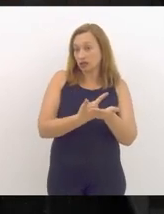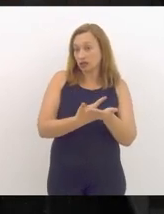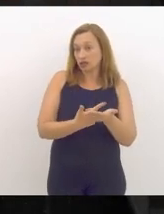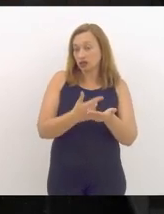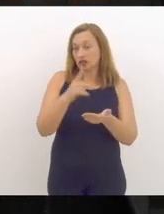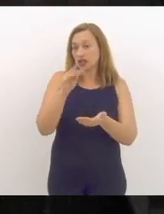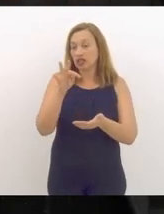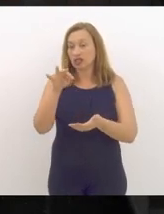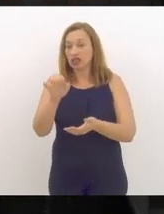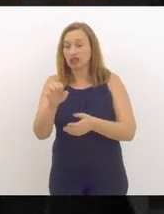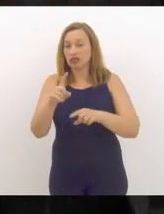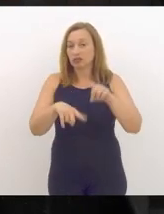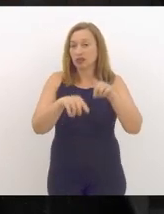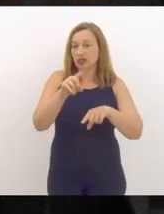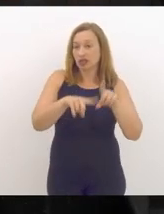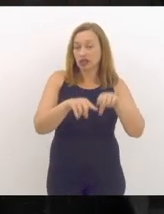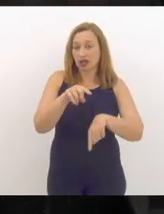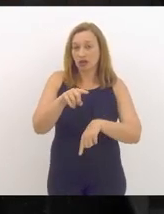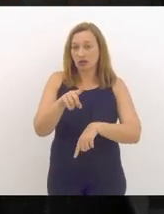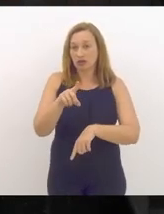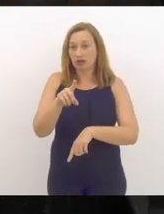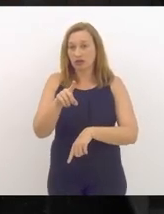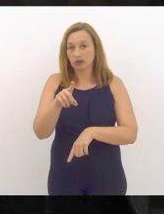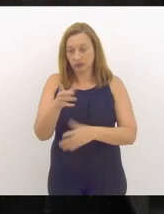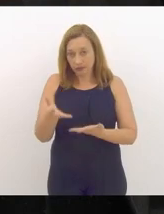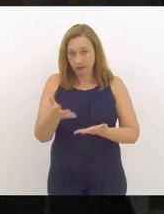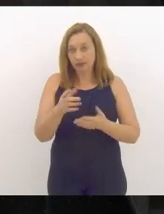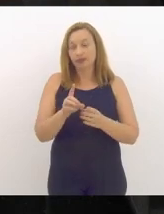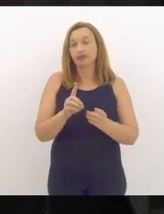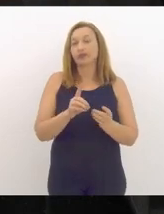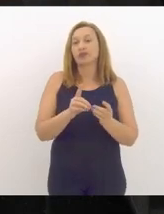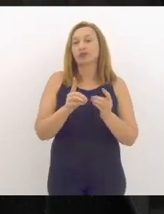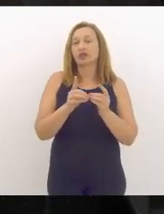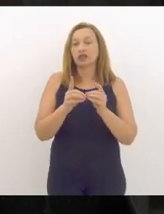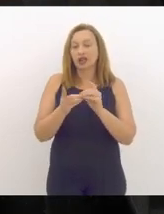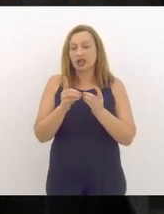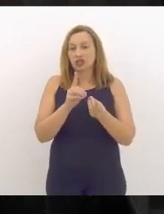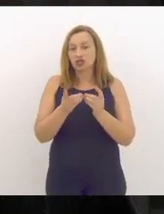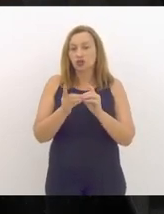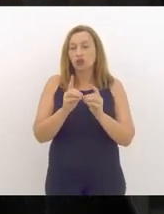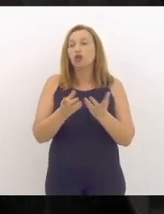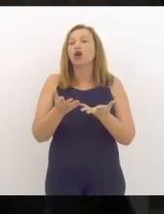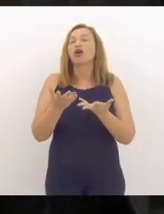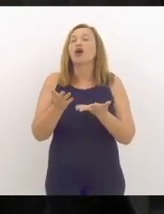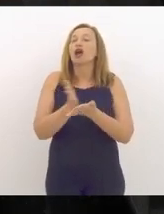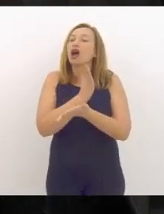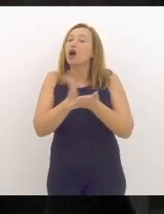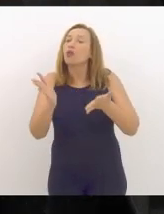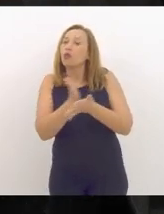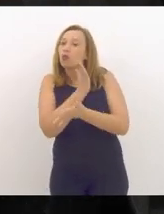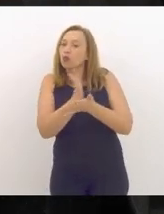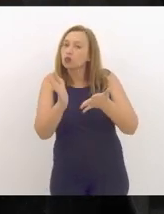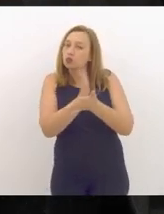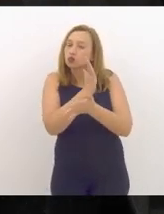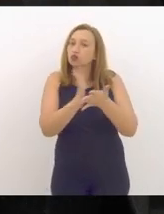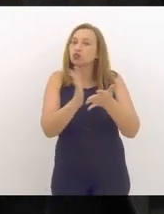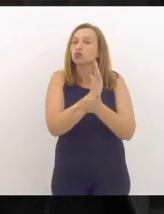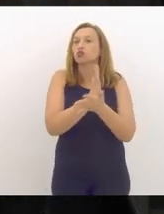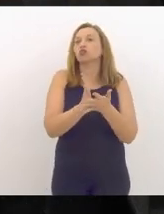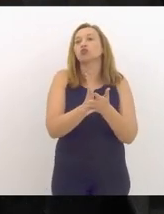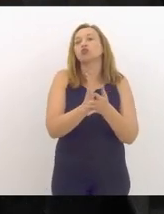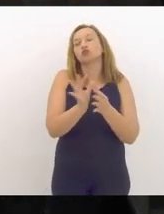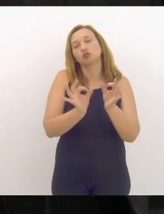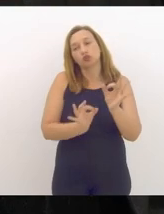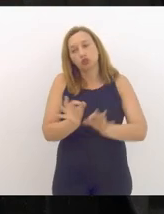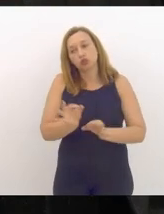de material didático. Estou aqui citando só alguns programas que